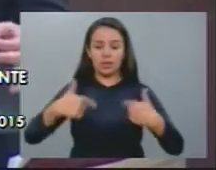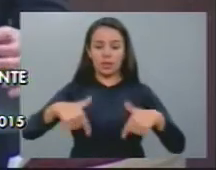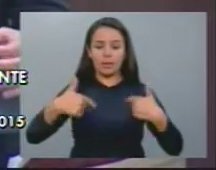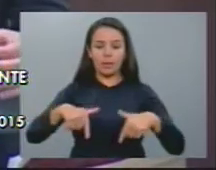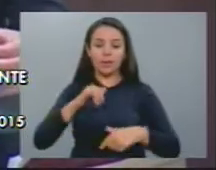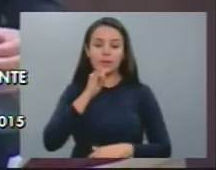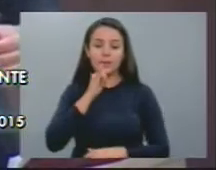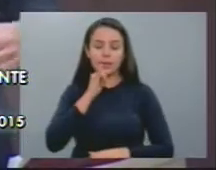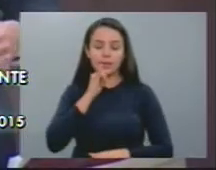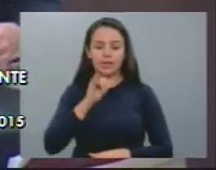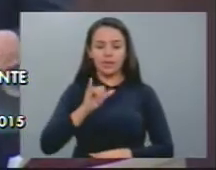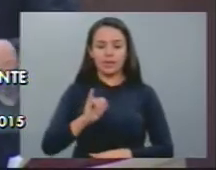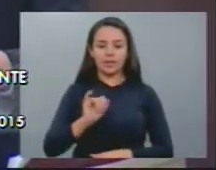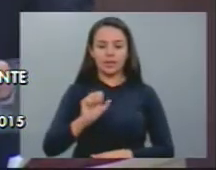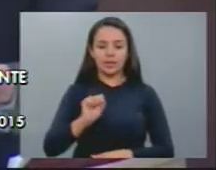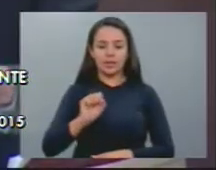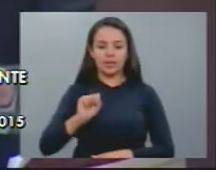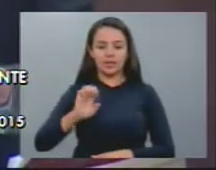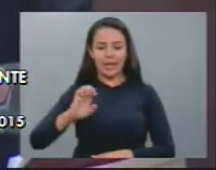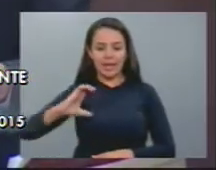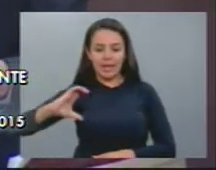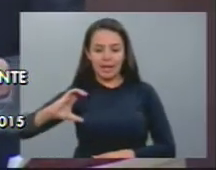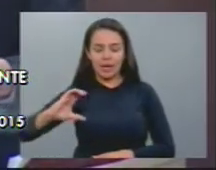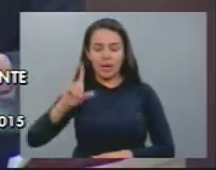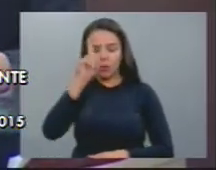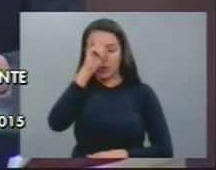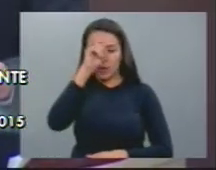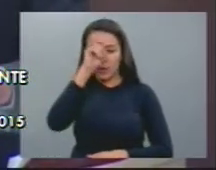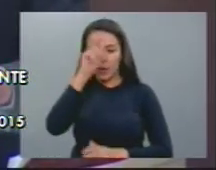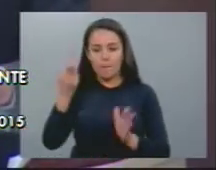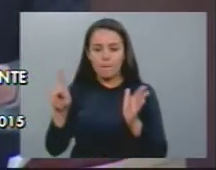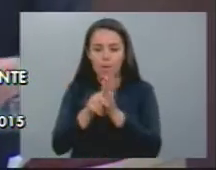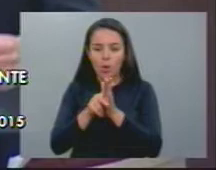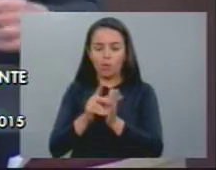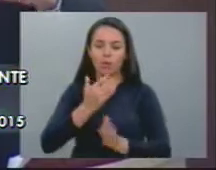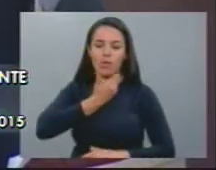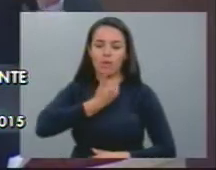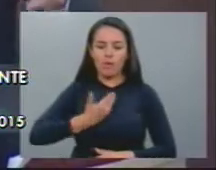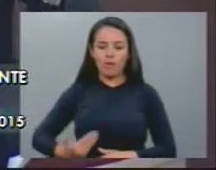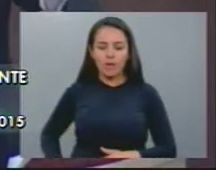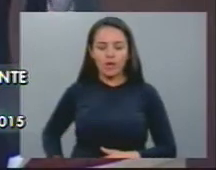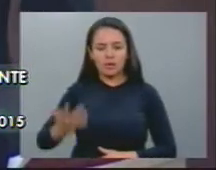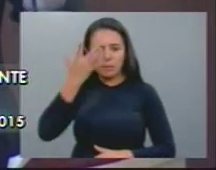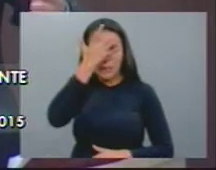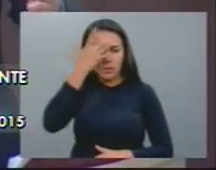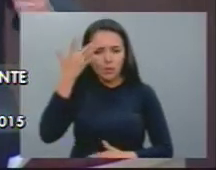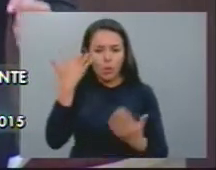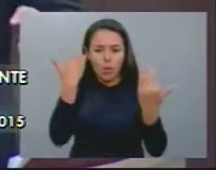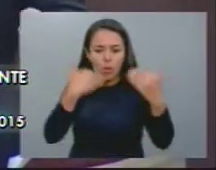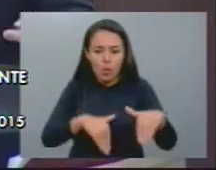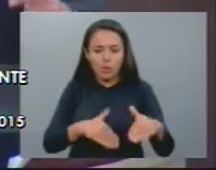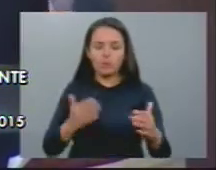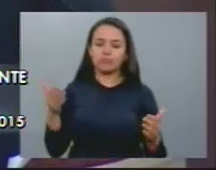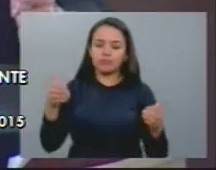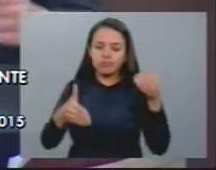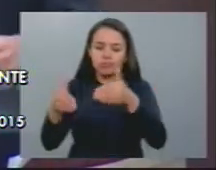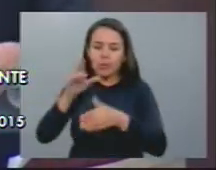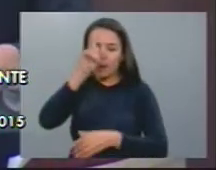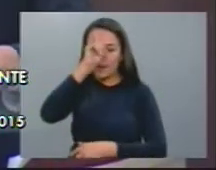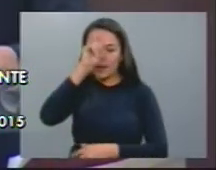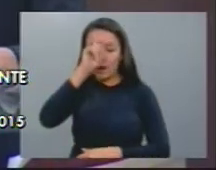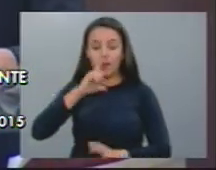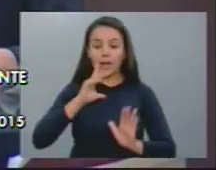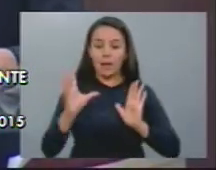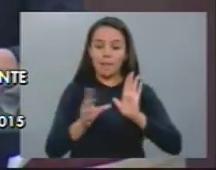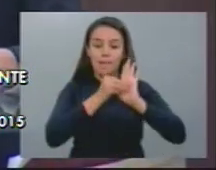o ISEC, os servidores que fazem uso do ISEC, nós estamos propondo 3 emendas: suplementação